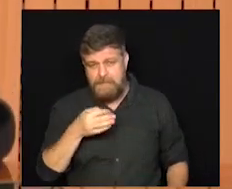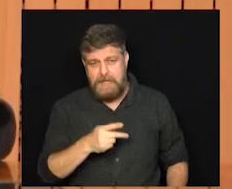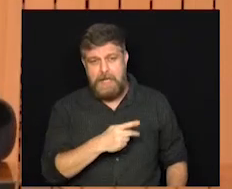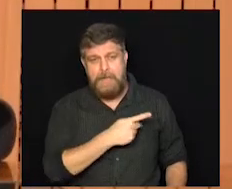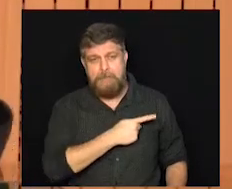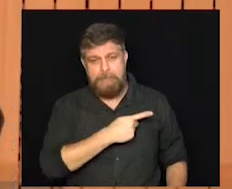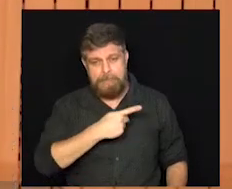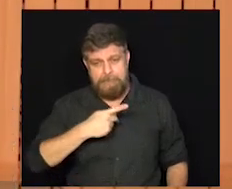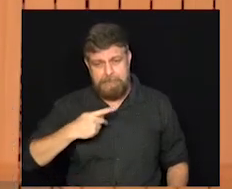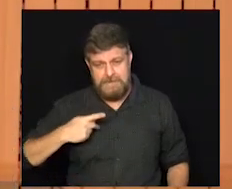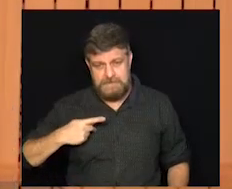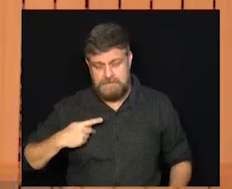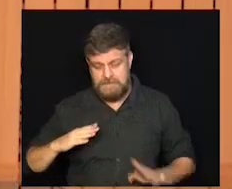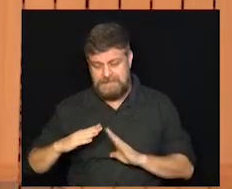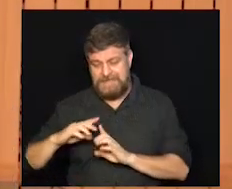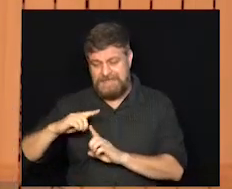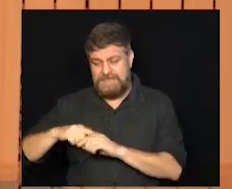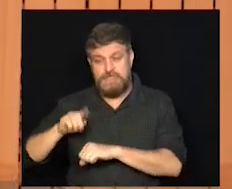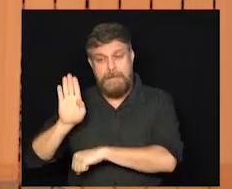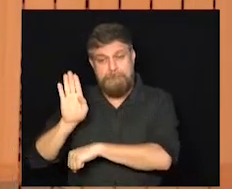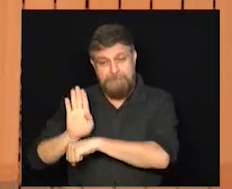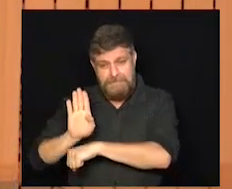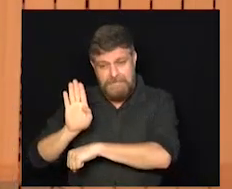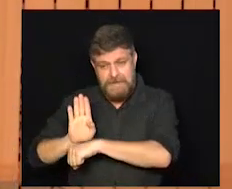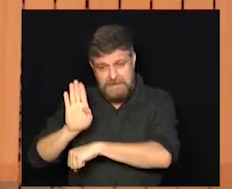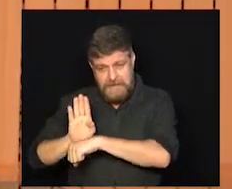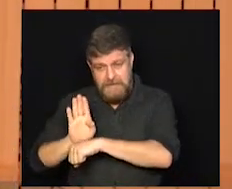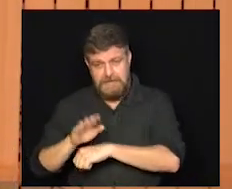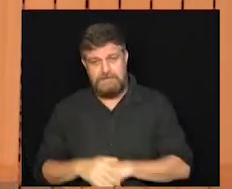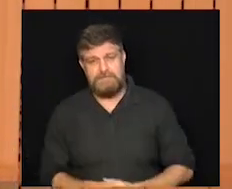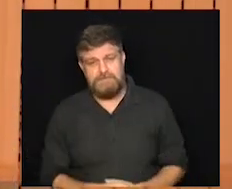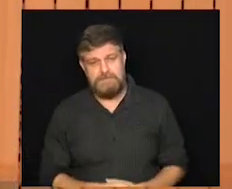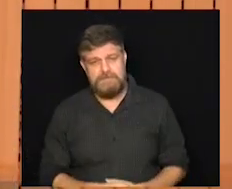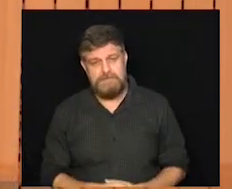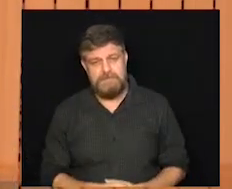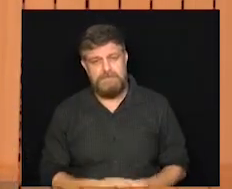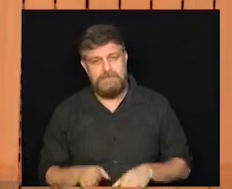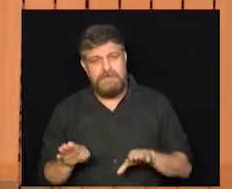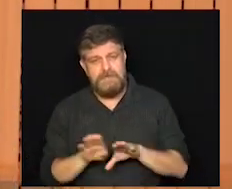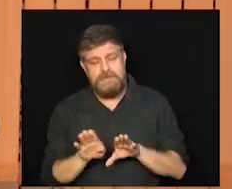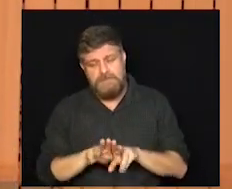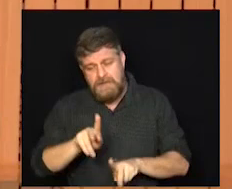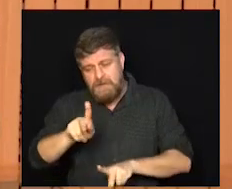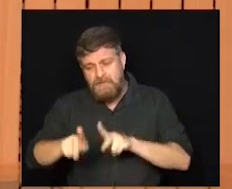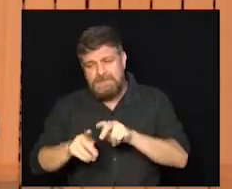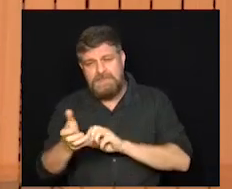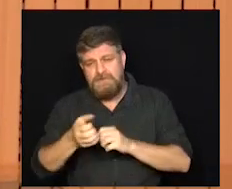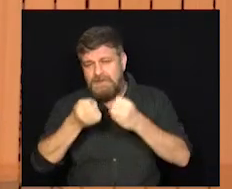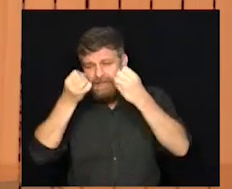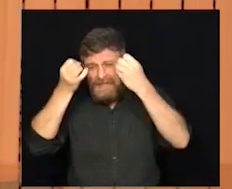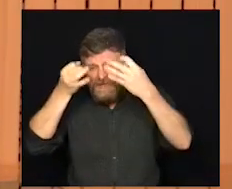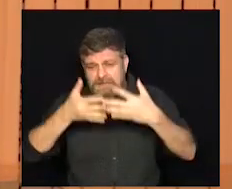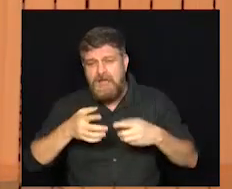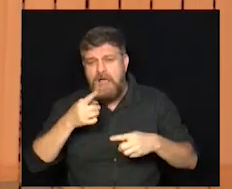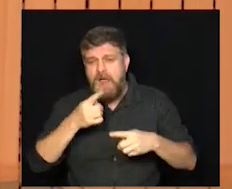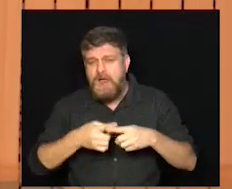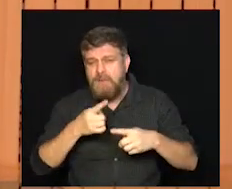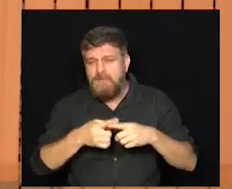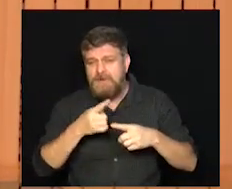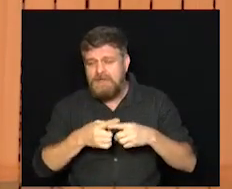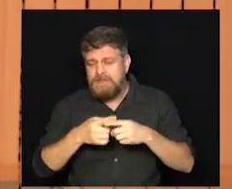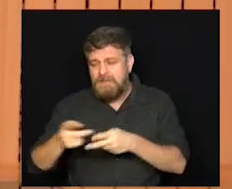Valdé. E quero fazer mais um agradecimento e esclarecer a população. Por que nós estamos convidando nesta